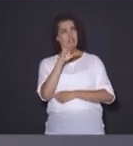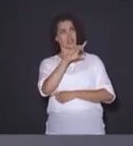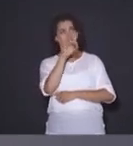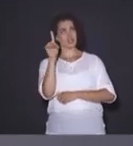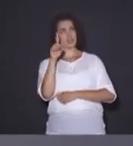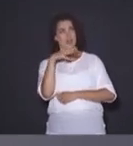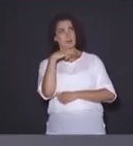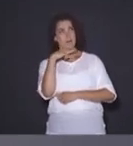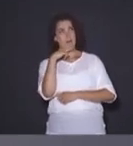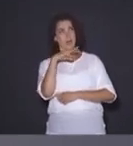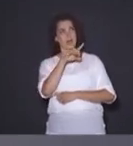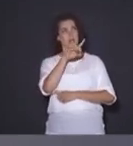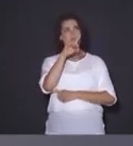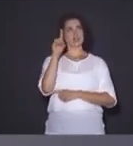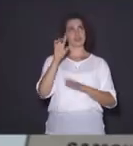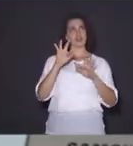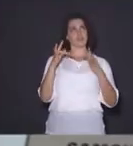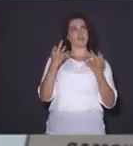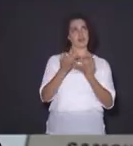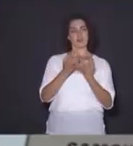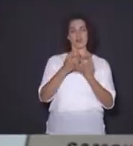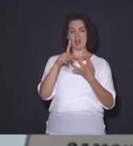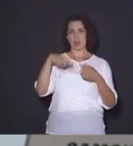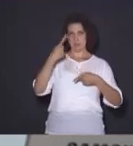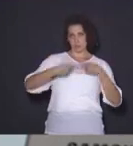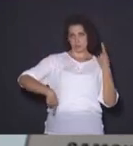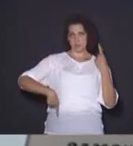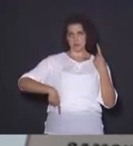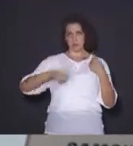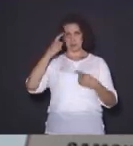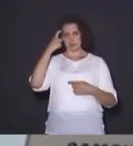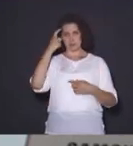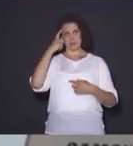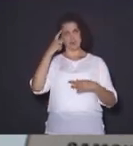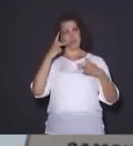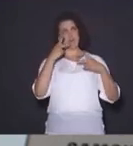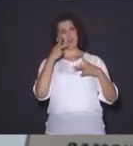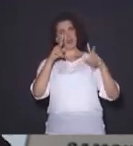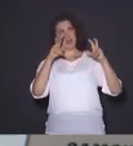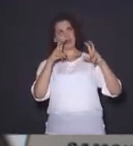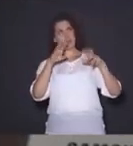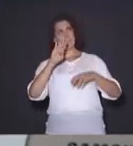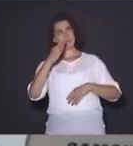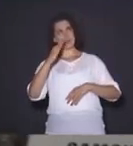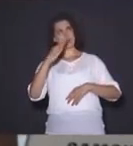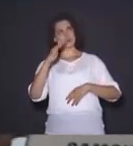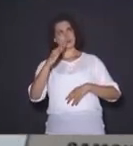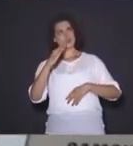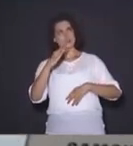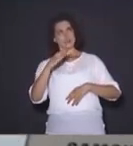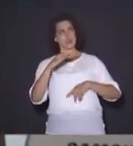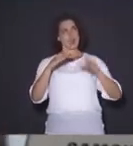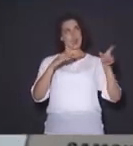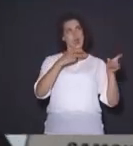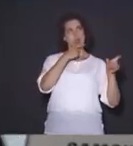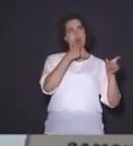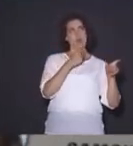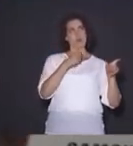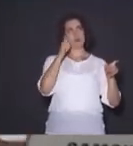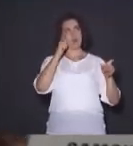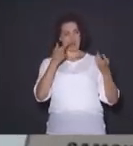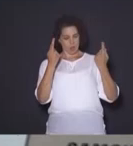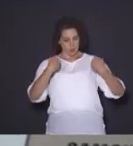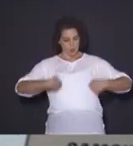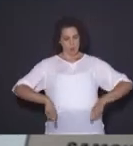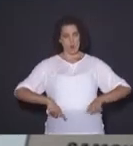imagino que falar de biologia é de sexualidade também seja proibido não é porque você isso é cunho sexual né isso é